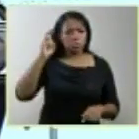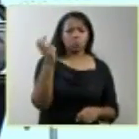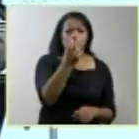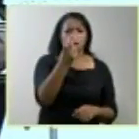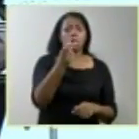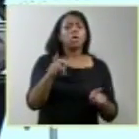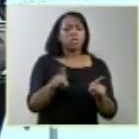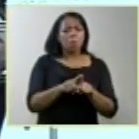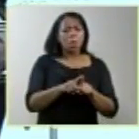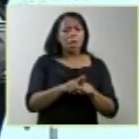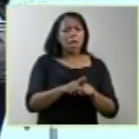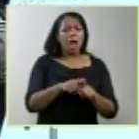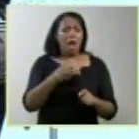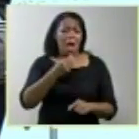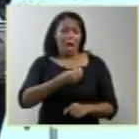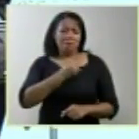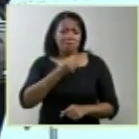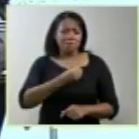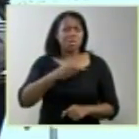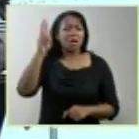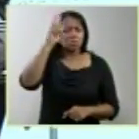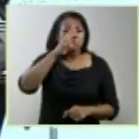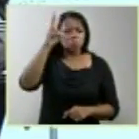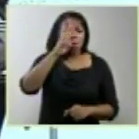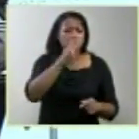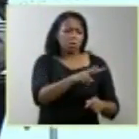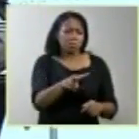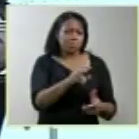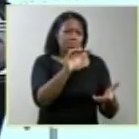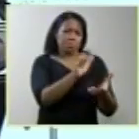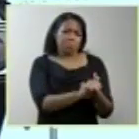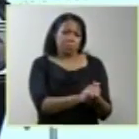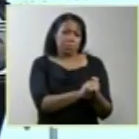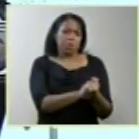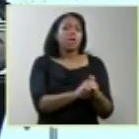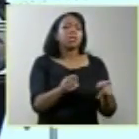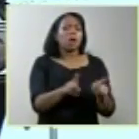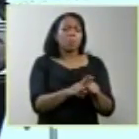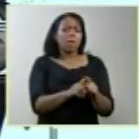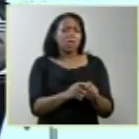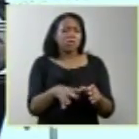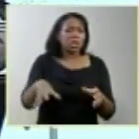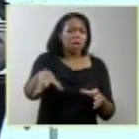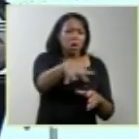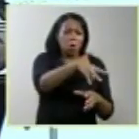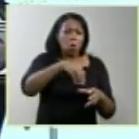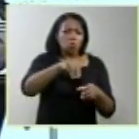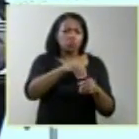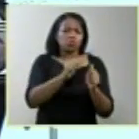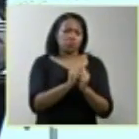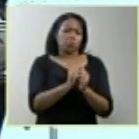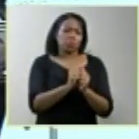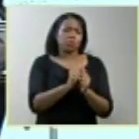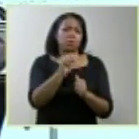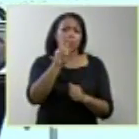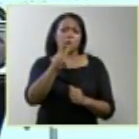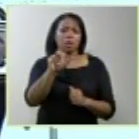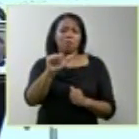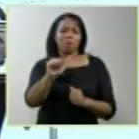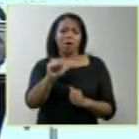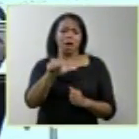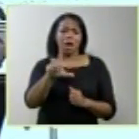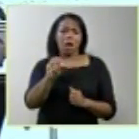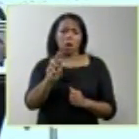história do casal. Ninguém no planeta terá aquele conjunto de valores a não ser aquele casal. Então, como